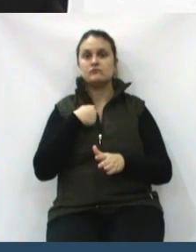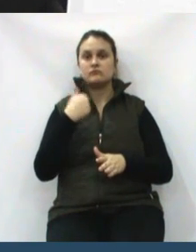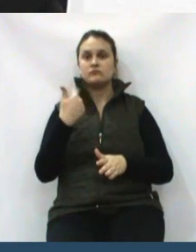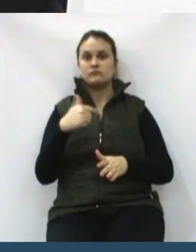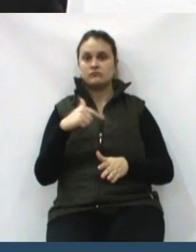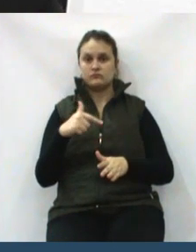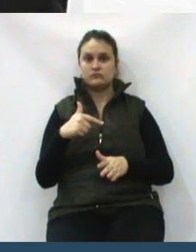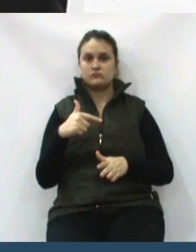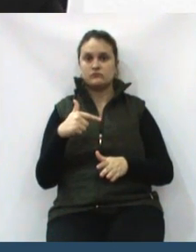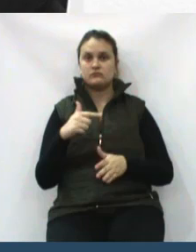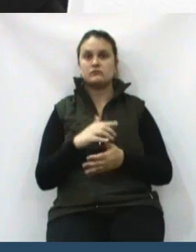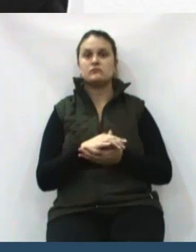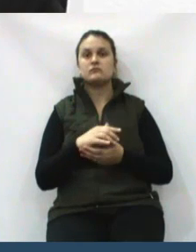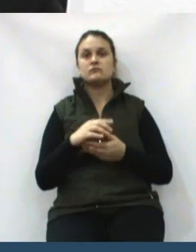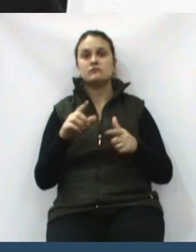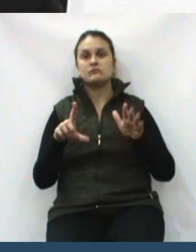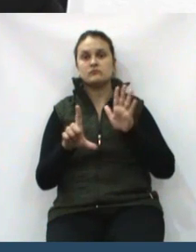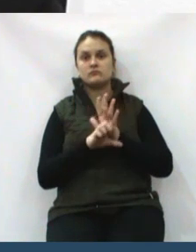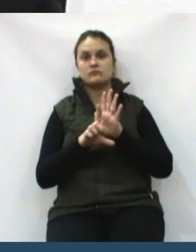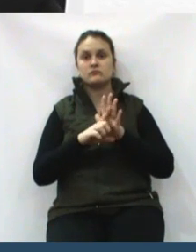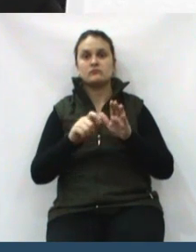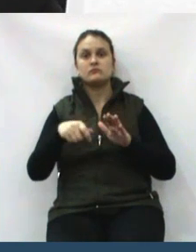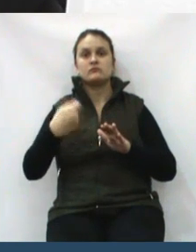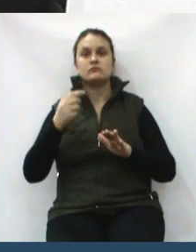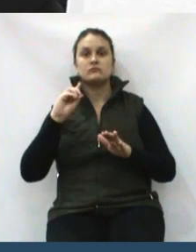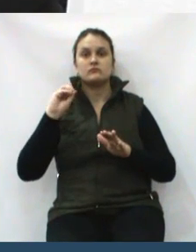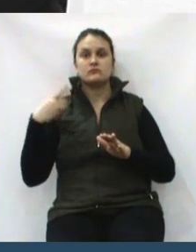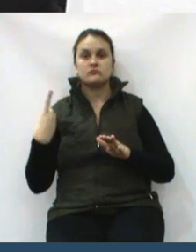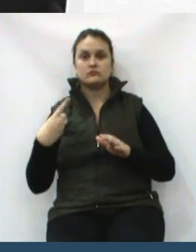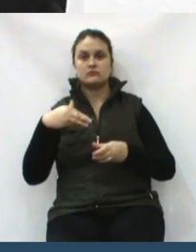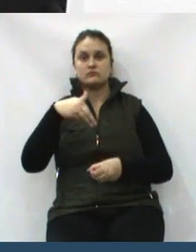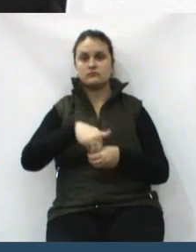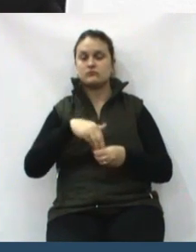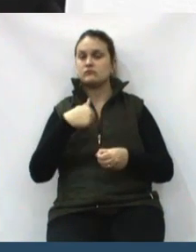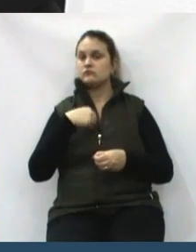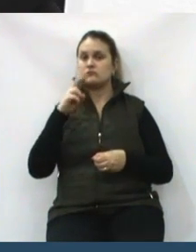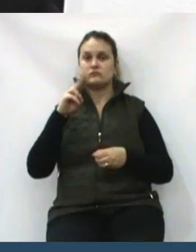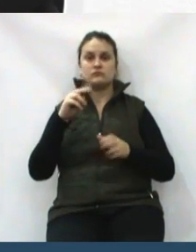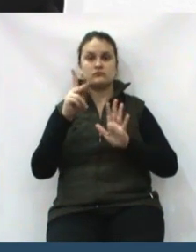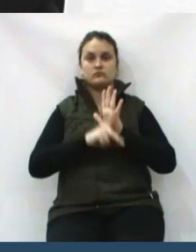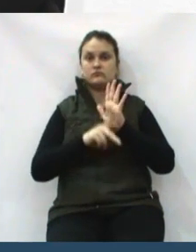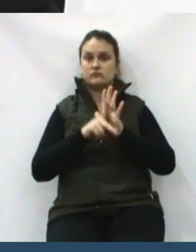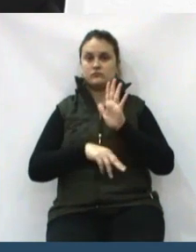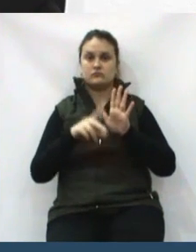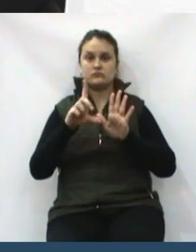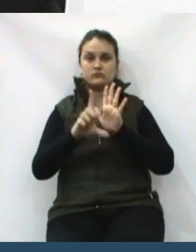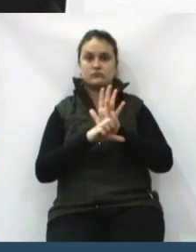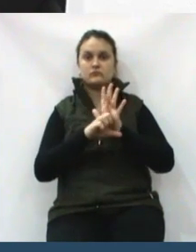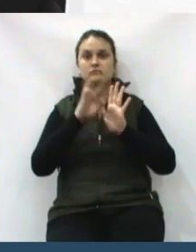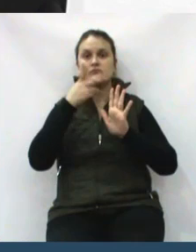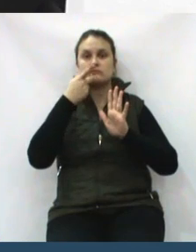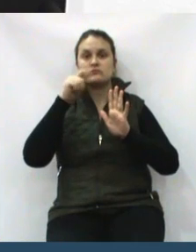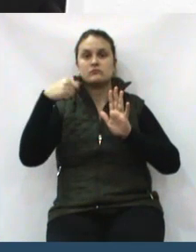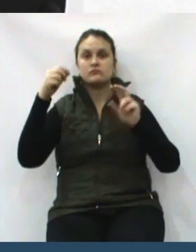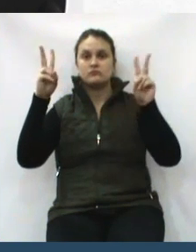estava legislando sobre direito eleitoral. E, em momento algum, meu projeto de lei fala sobre